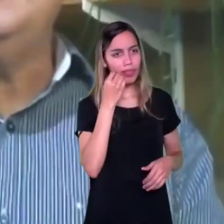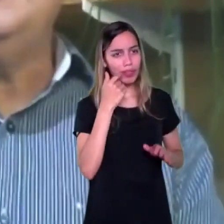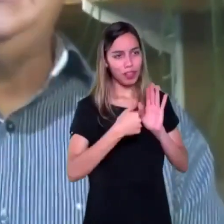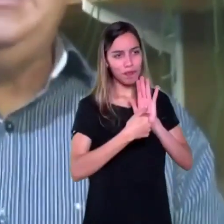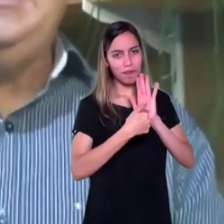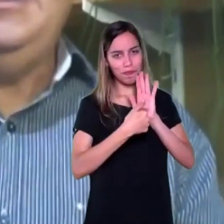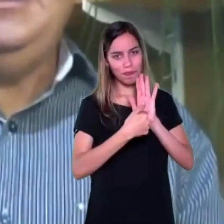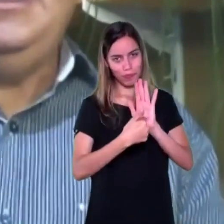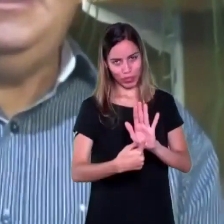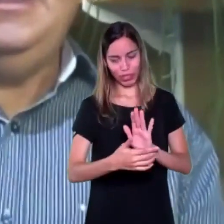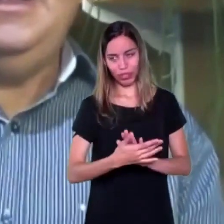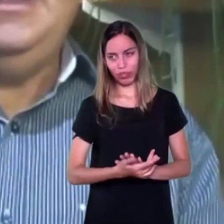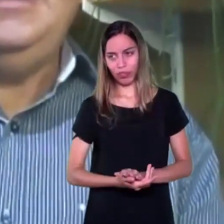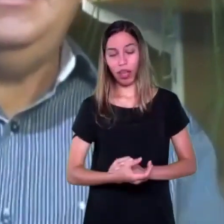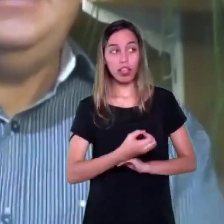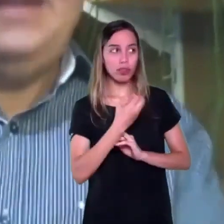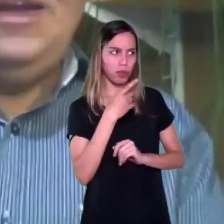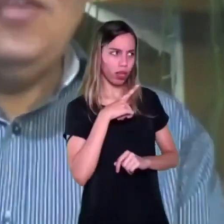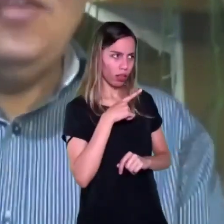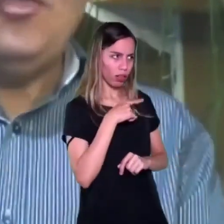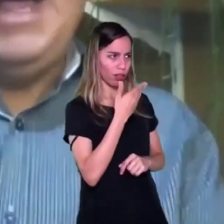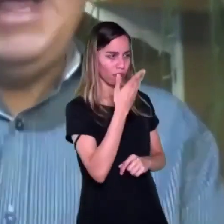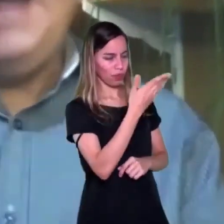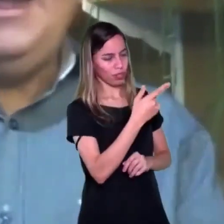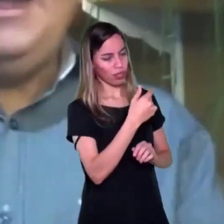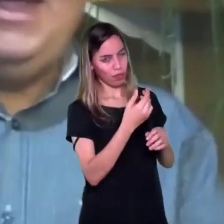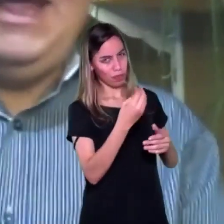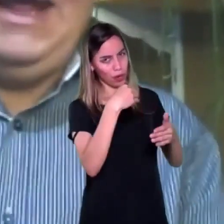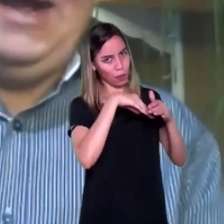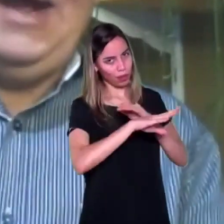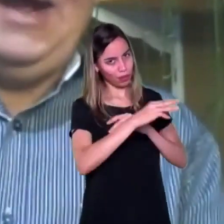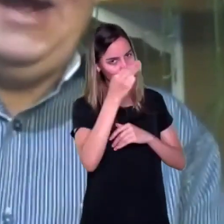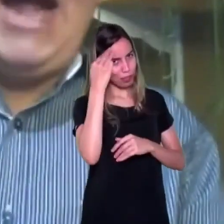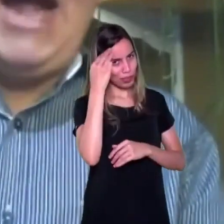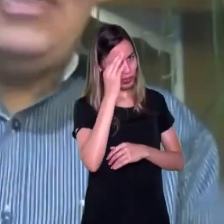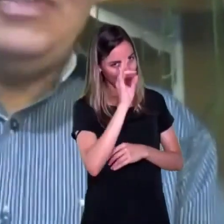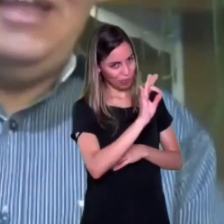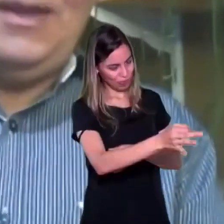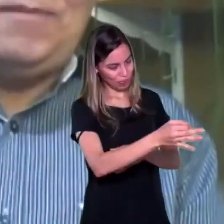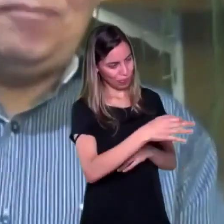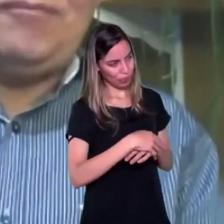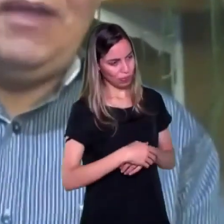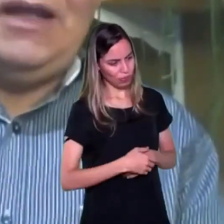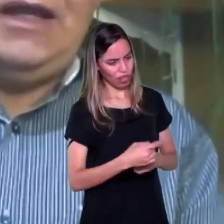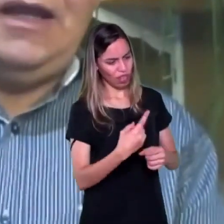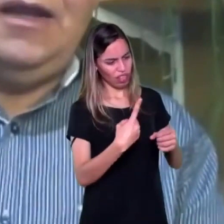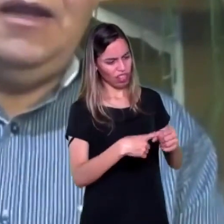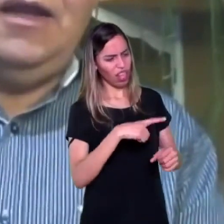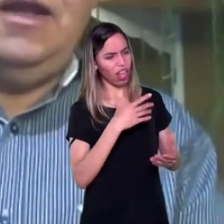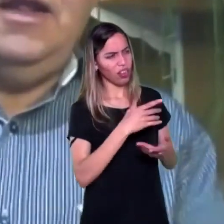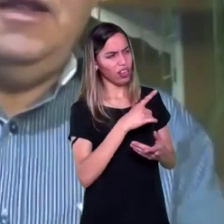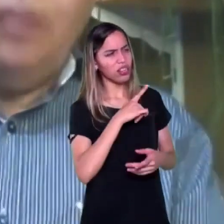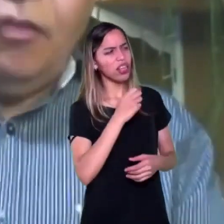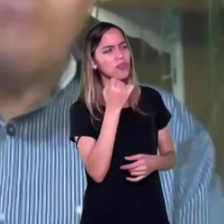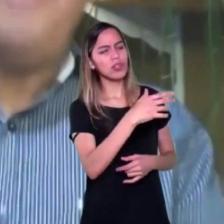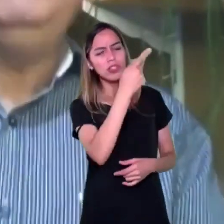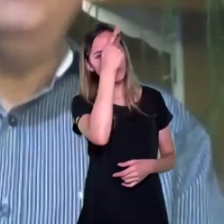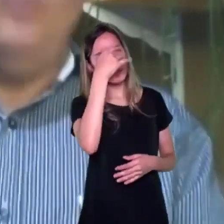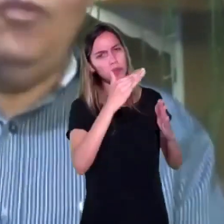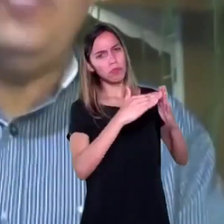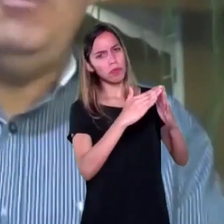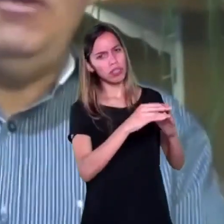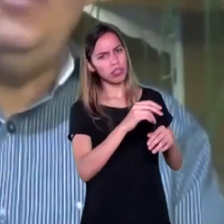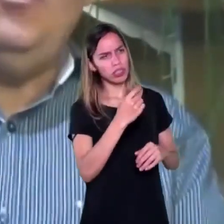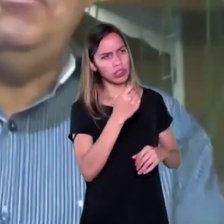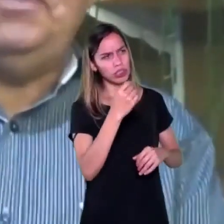bom que tem você para guardar, né? Isso. Essas memórias. Itaúna tem o quê? 100 mil habitantes agora, mais ou menos? 100